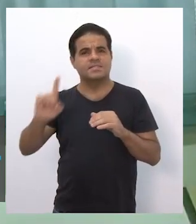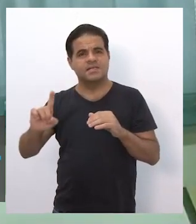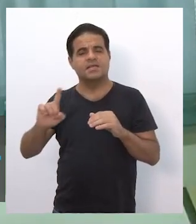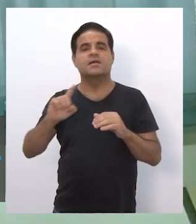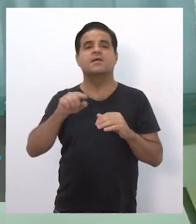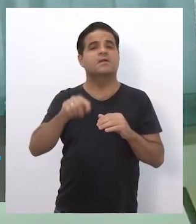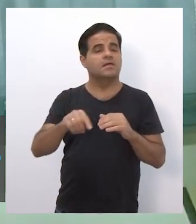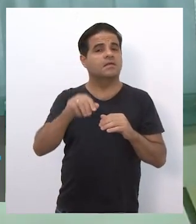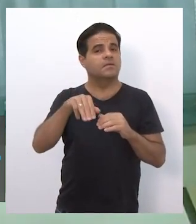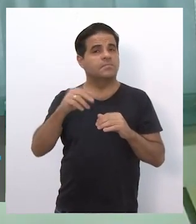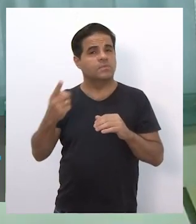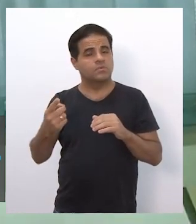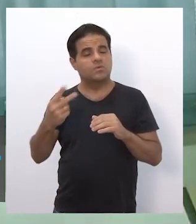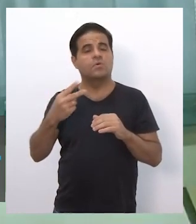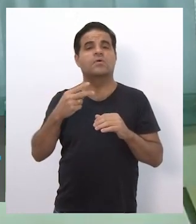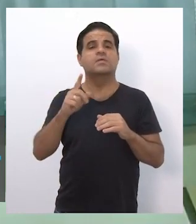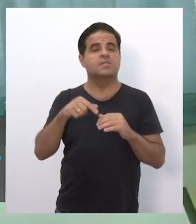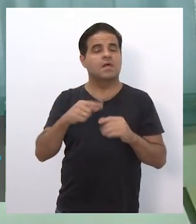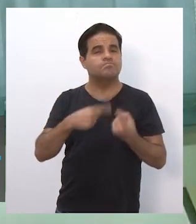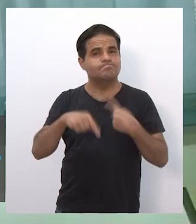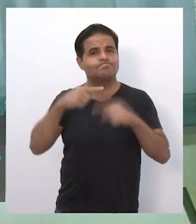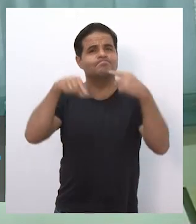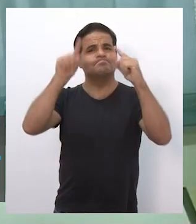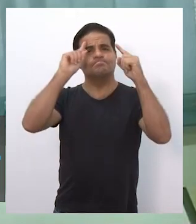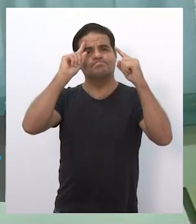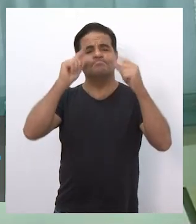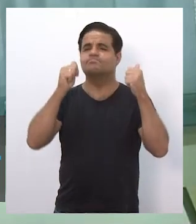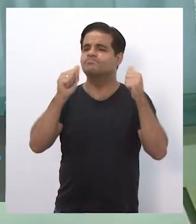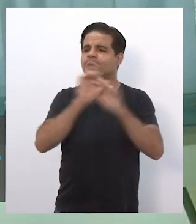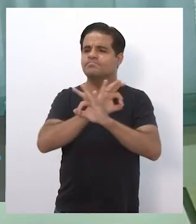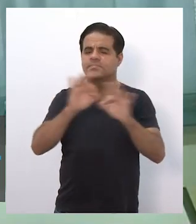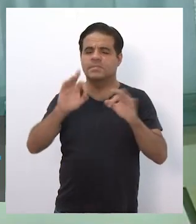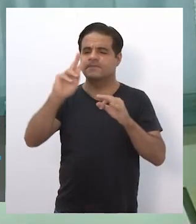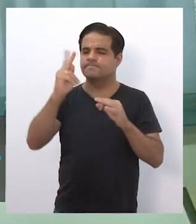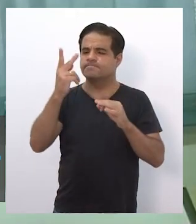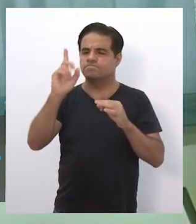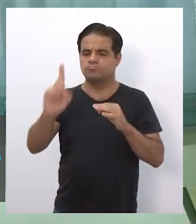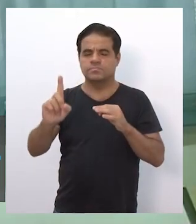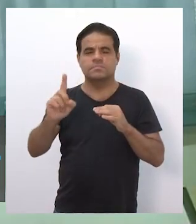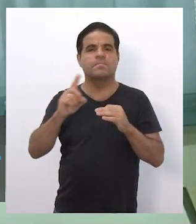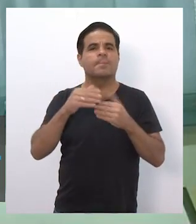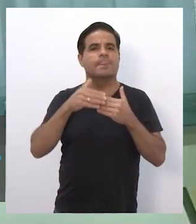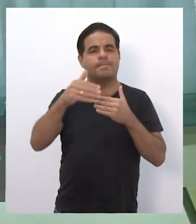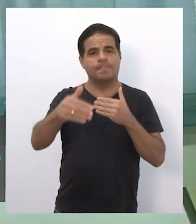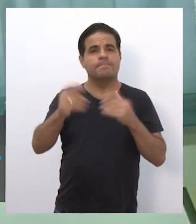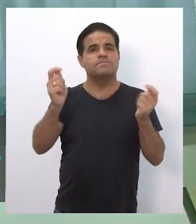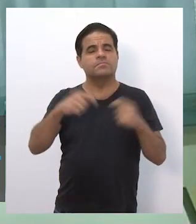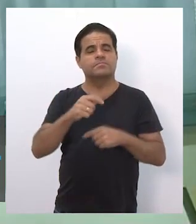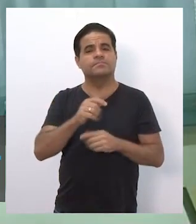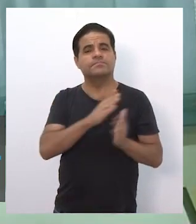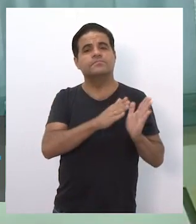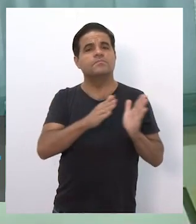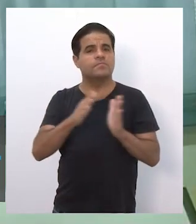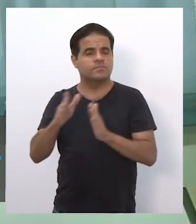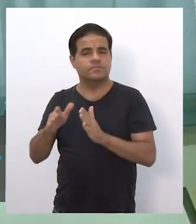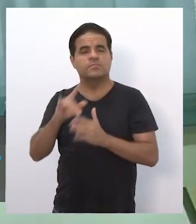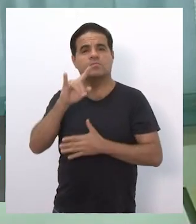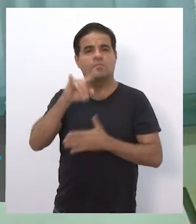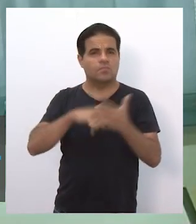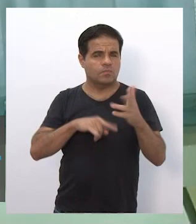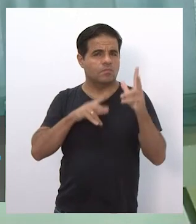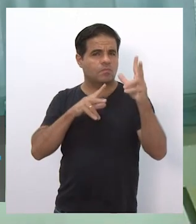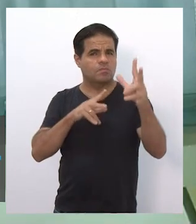SSD M2, que são, na verdade, evoluções. O HD, ele basicamente nós podemos classificar ele como fosse um